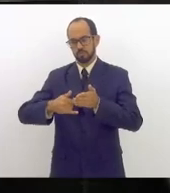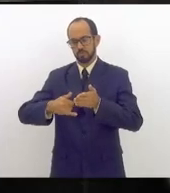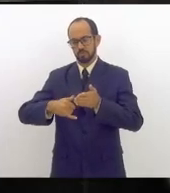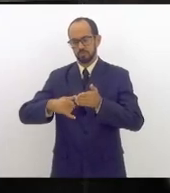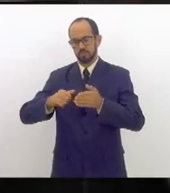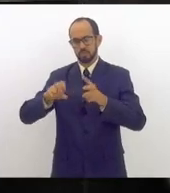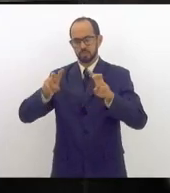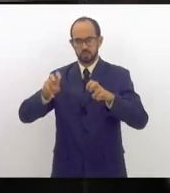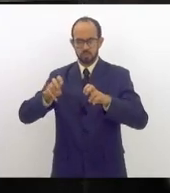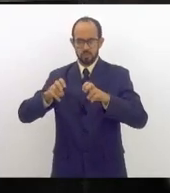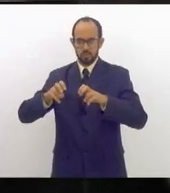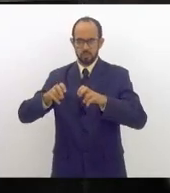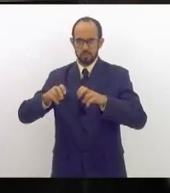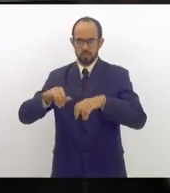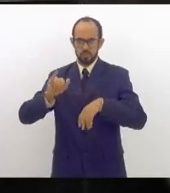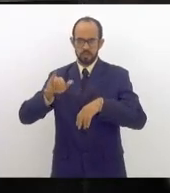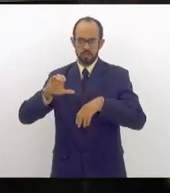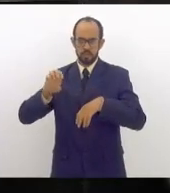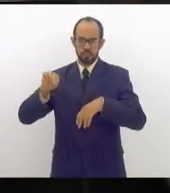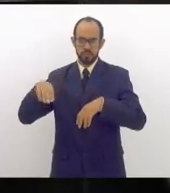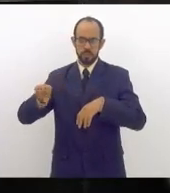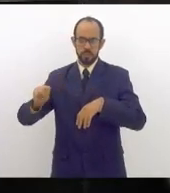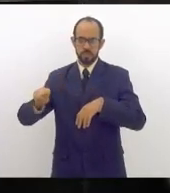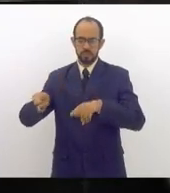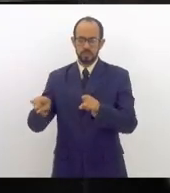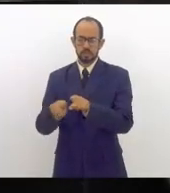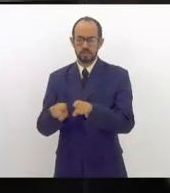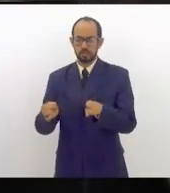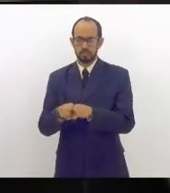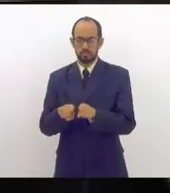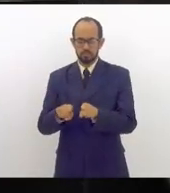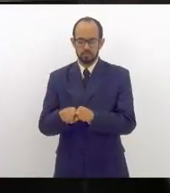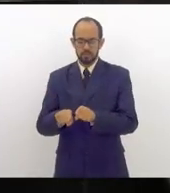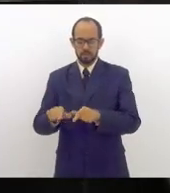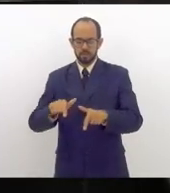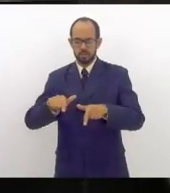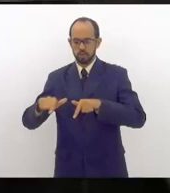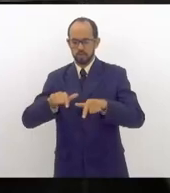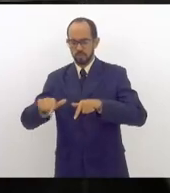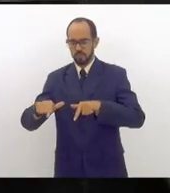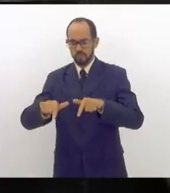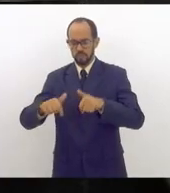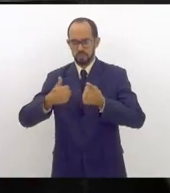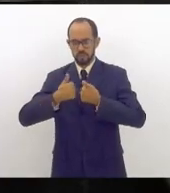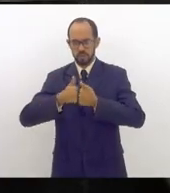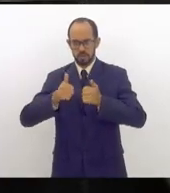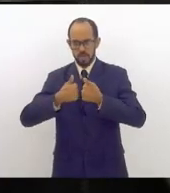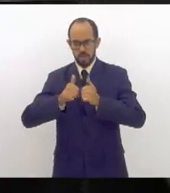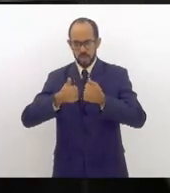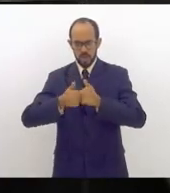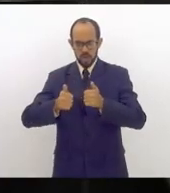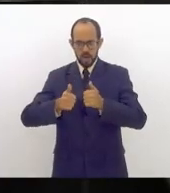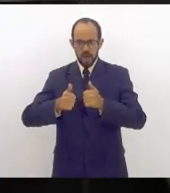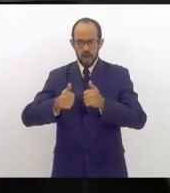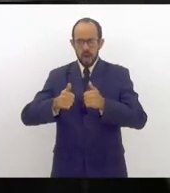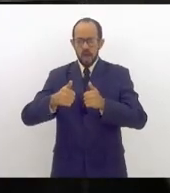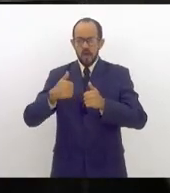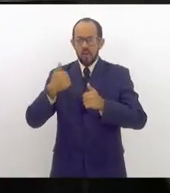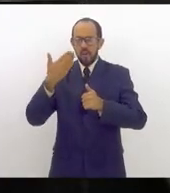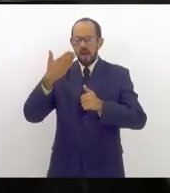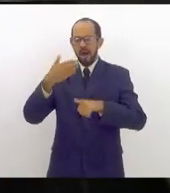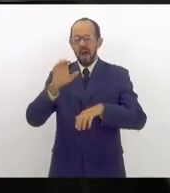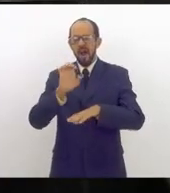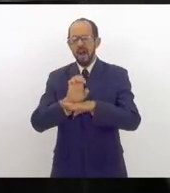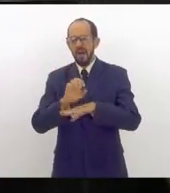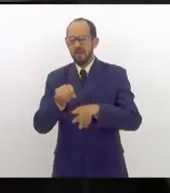à circulação de mercadorias e sobre prestações de serviços de transporte interestadual e